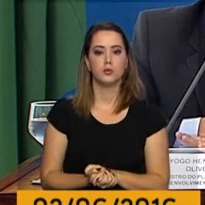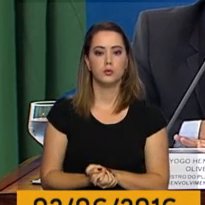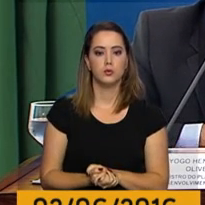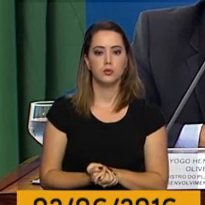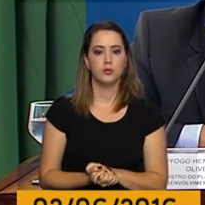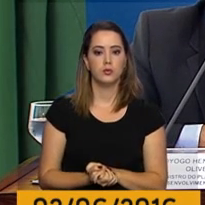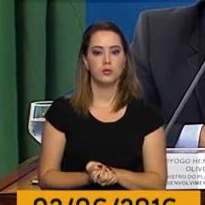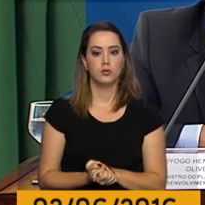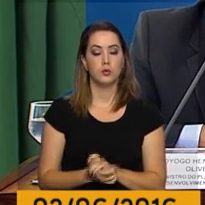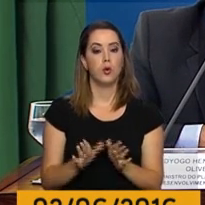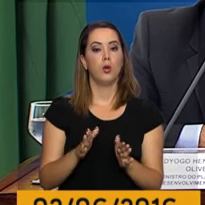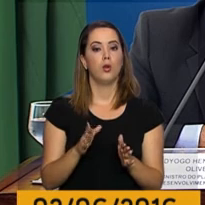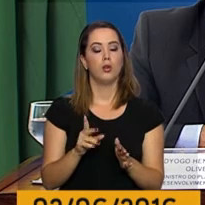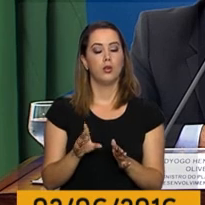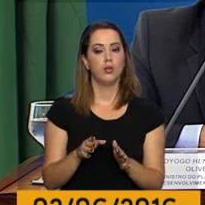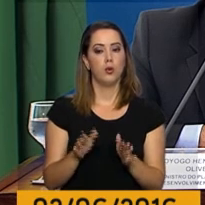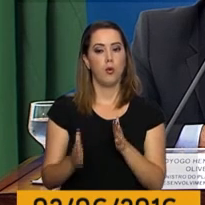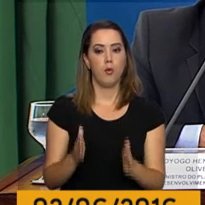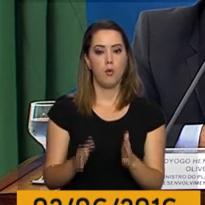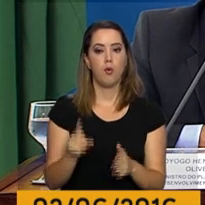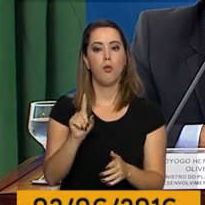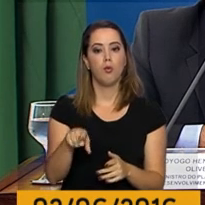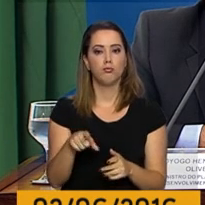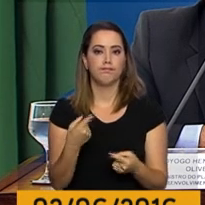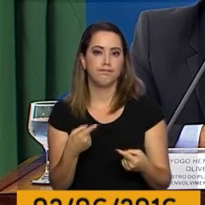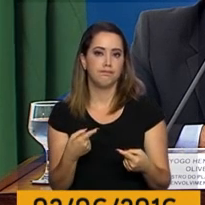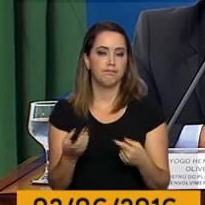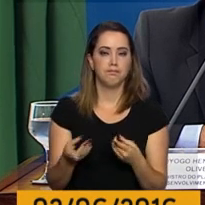Isso está em discussão, mas